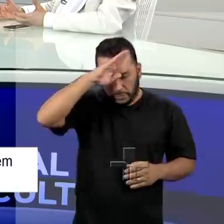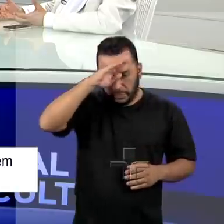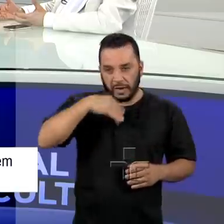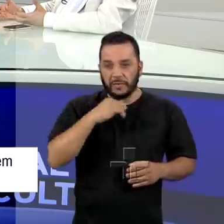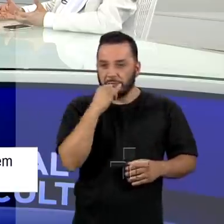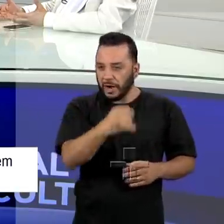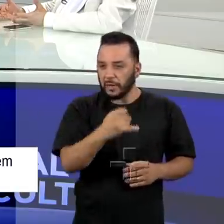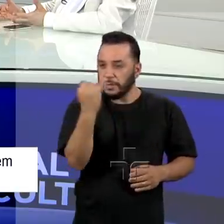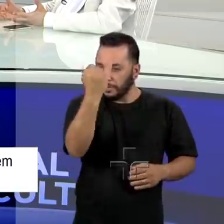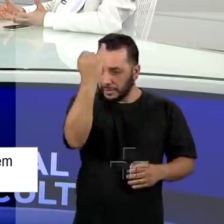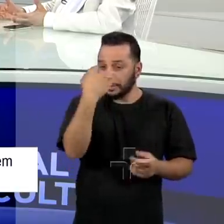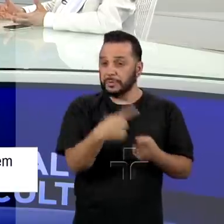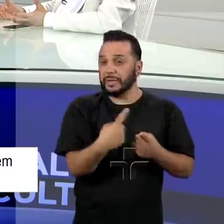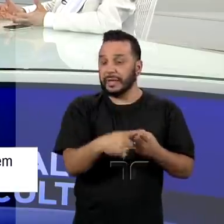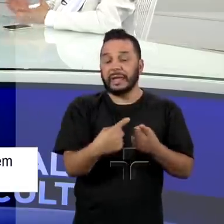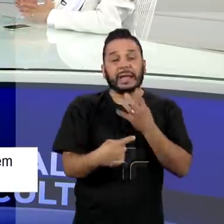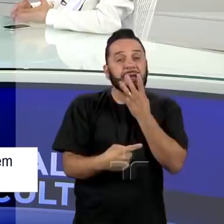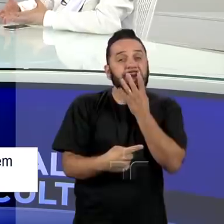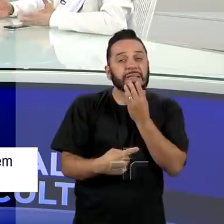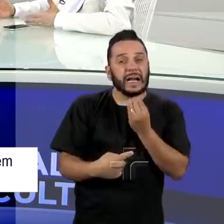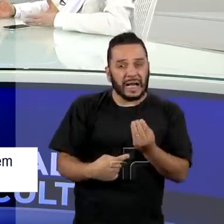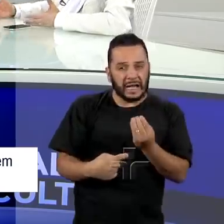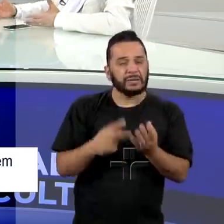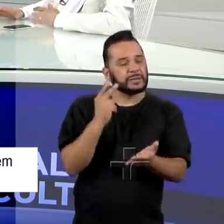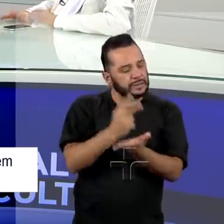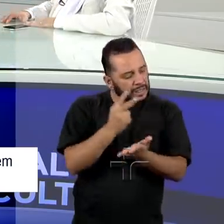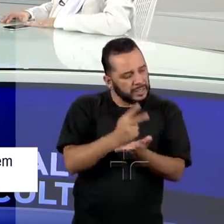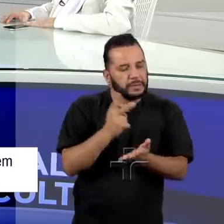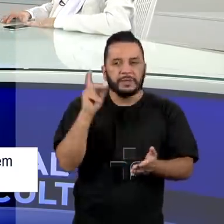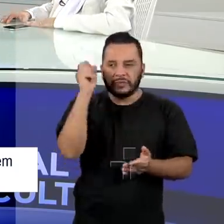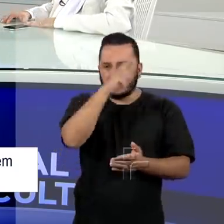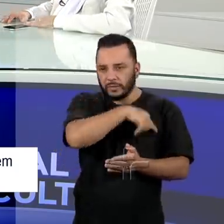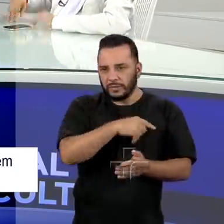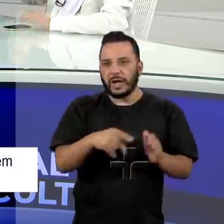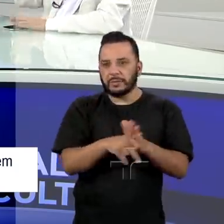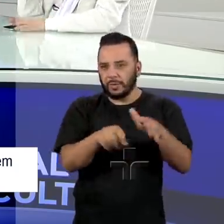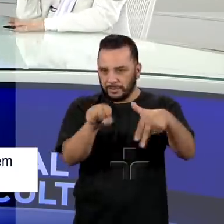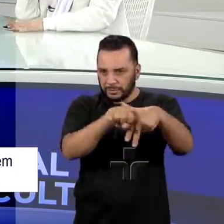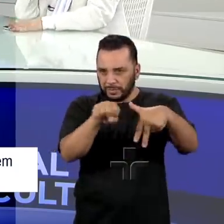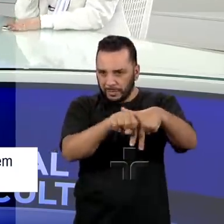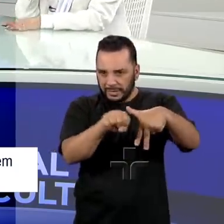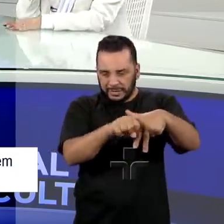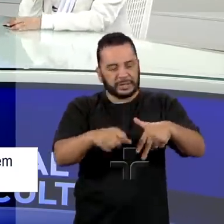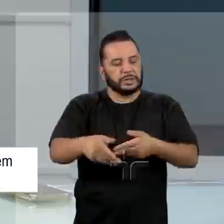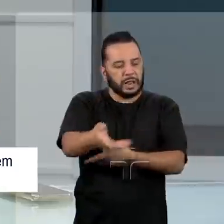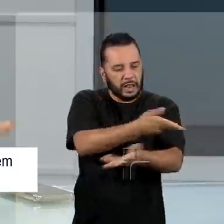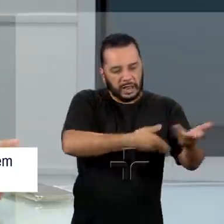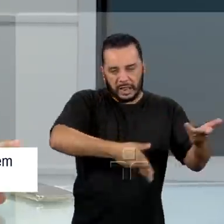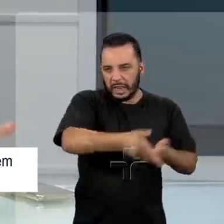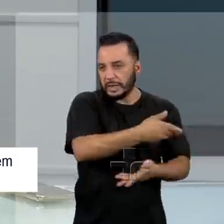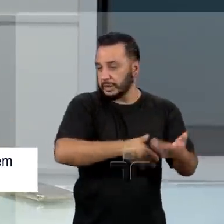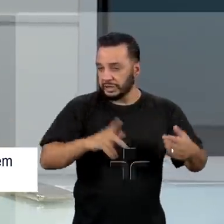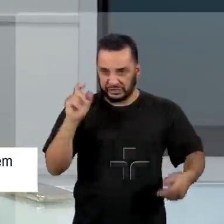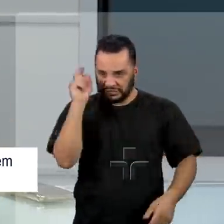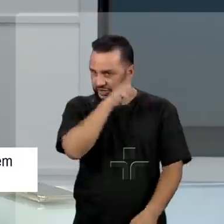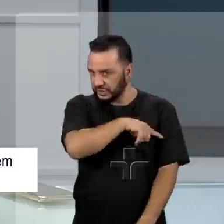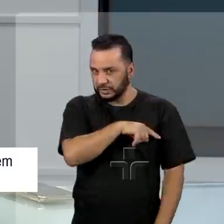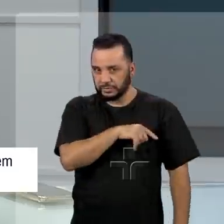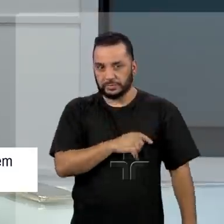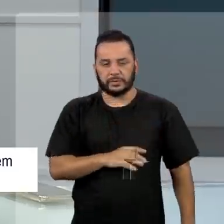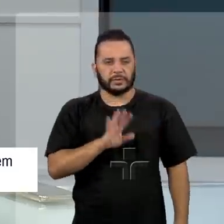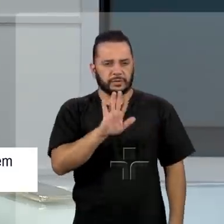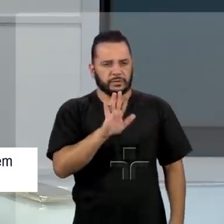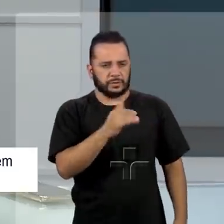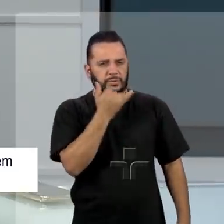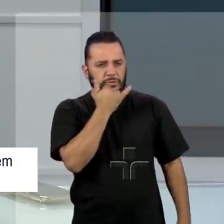porque Israel vive normalmente numa situação de dificuldade diplomática. Pondé, só uma coisa, a transferência da embaixada